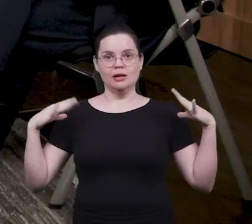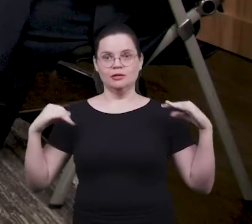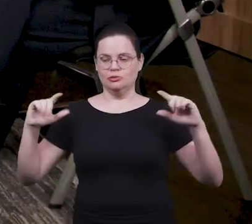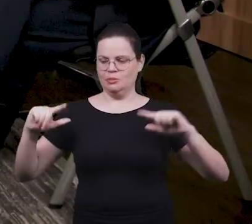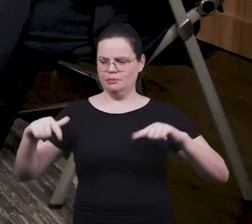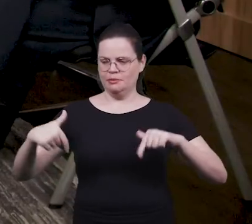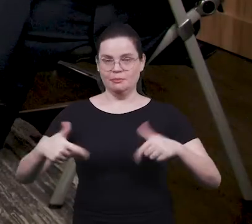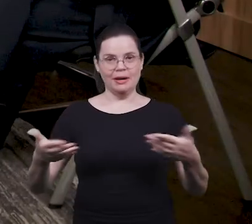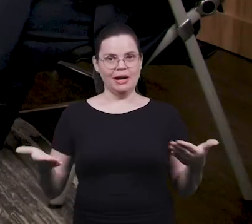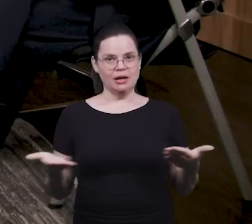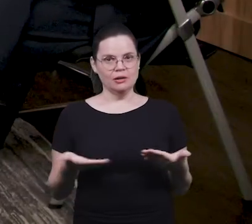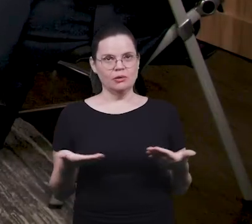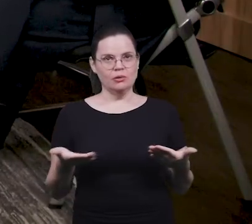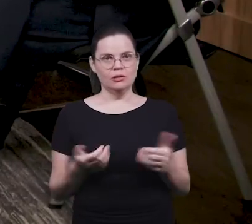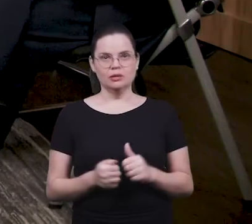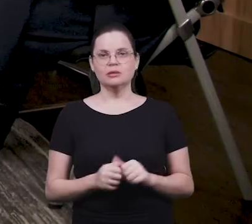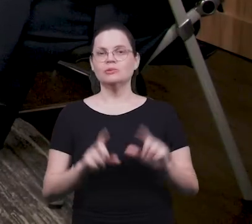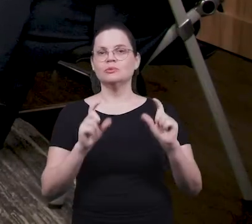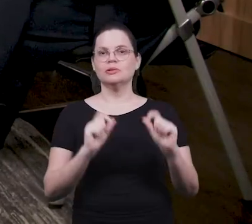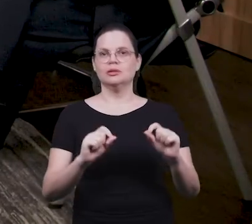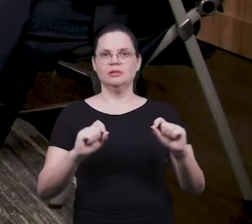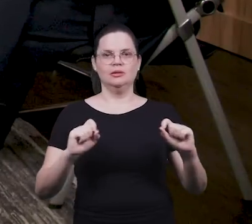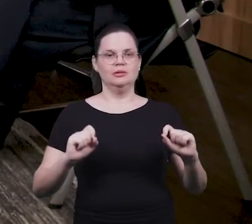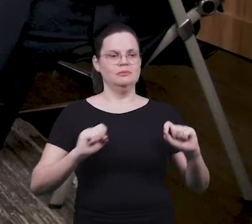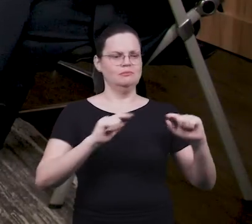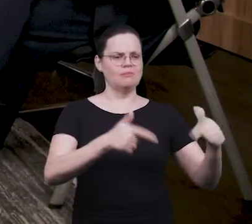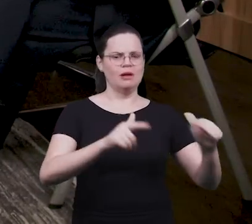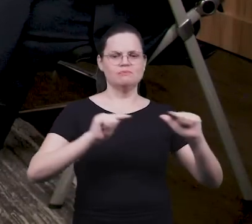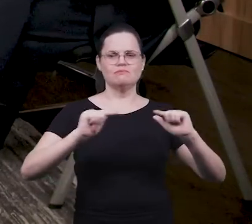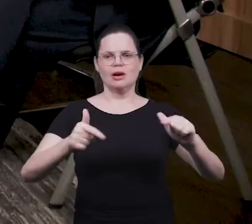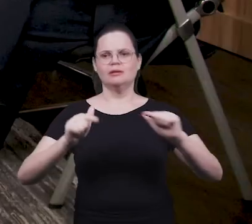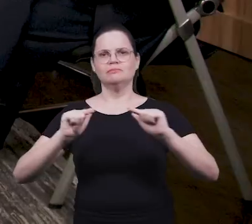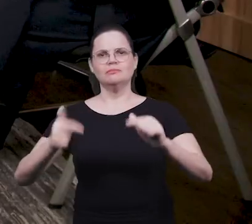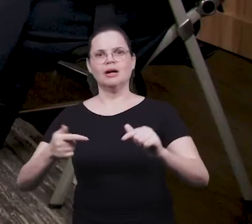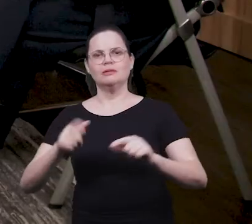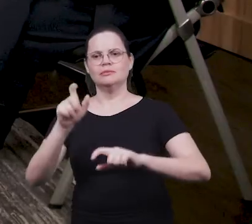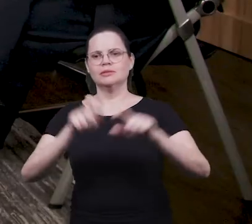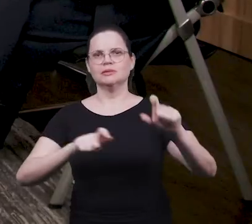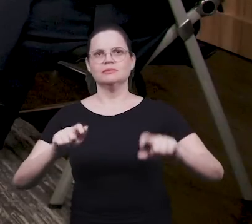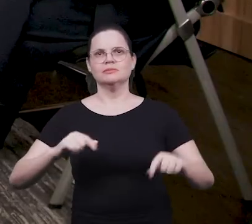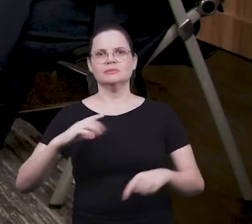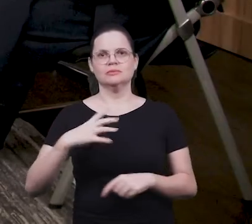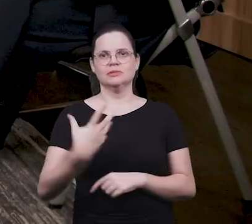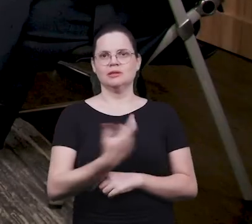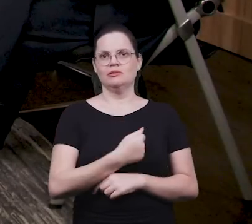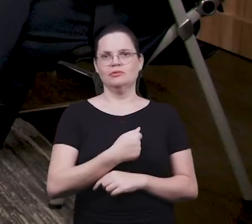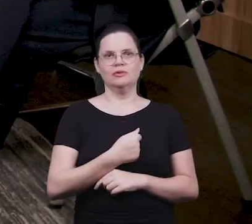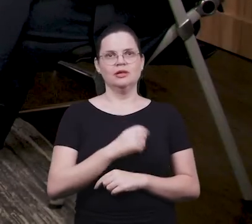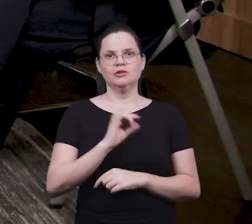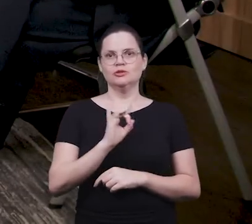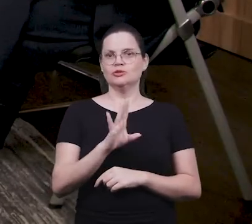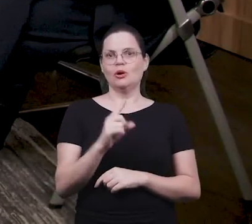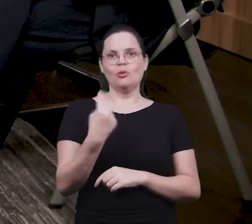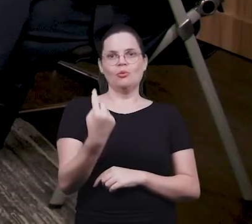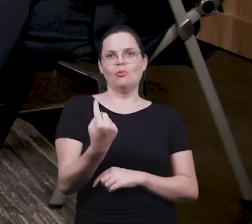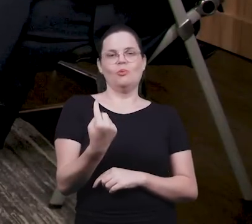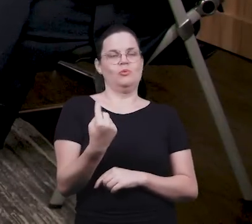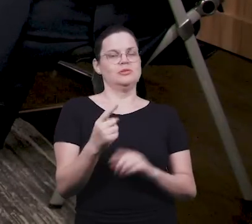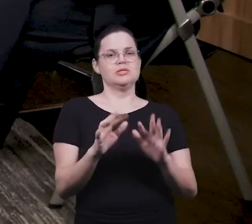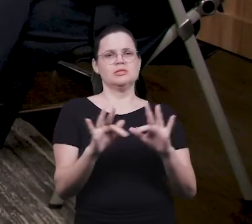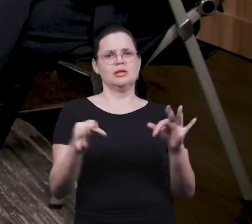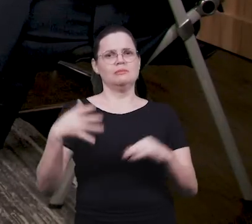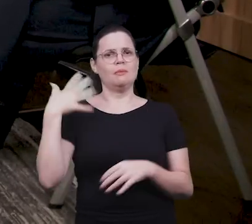salvando almas. Não é simples palavra. Estamos falando uma palavra aqui e muitas